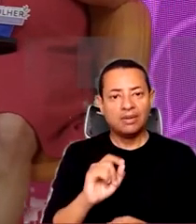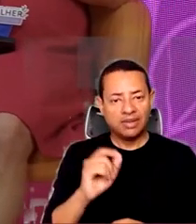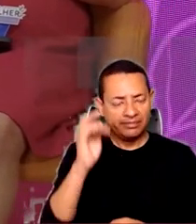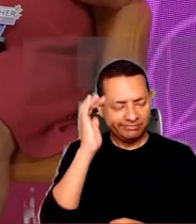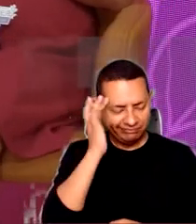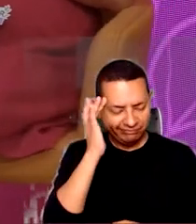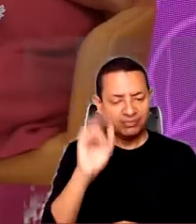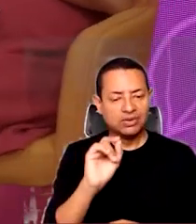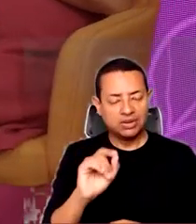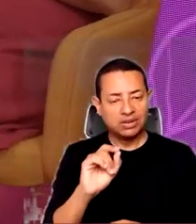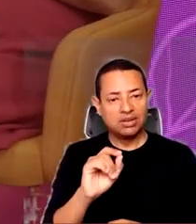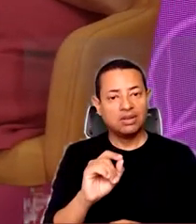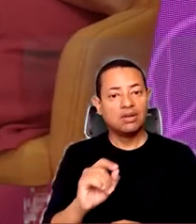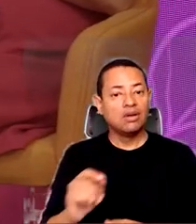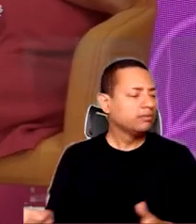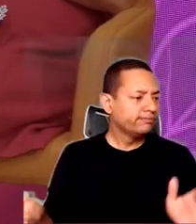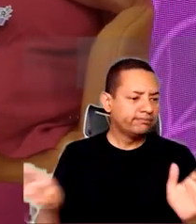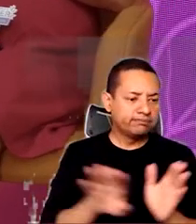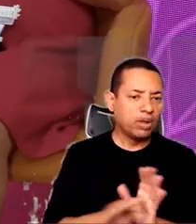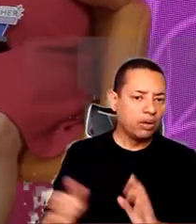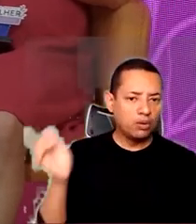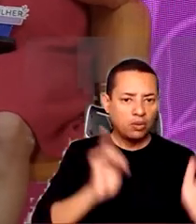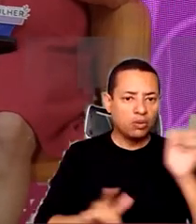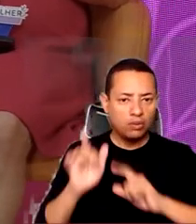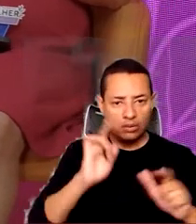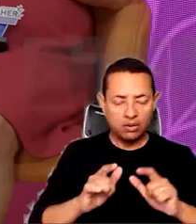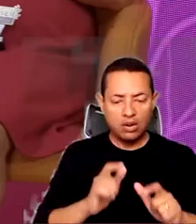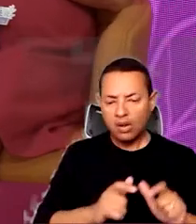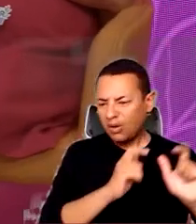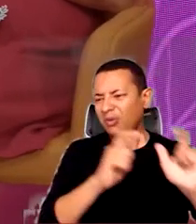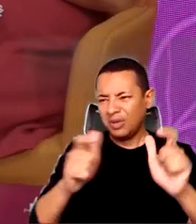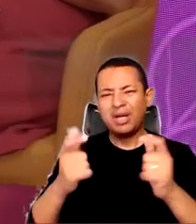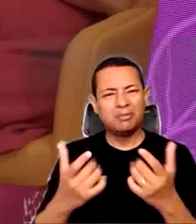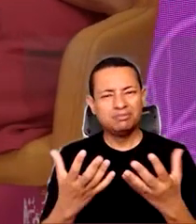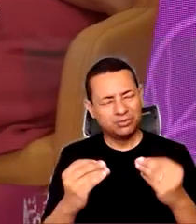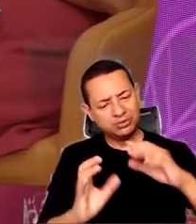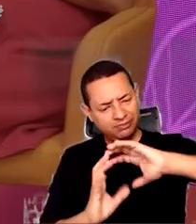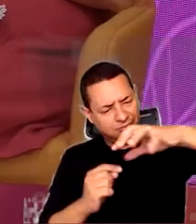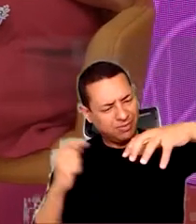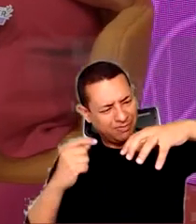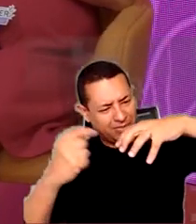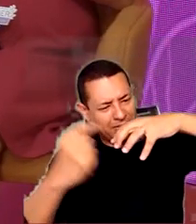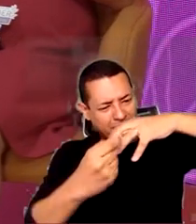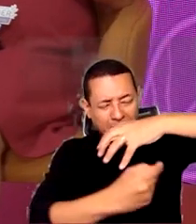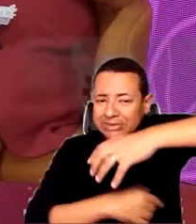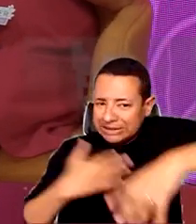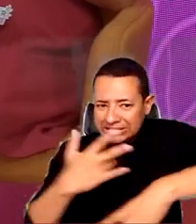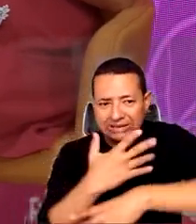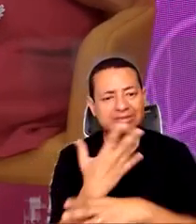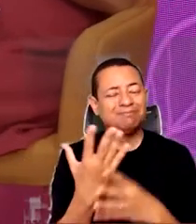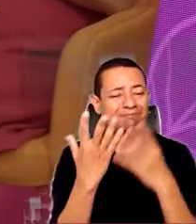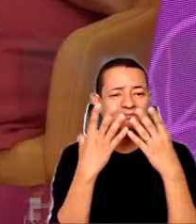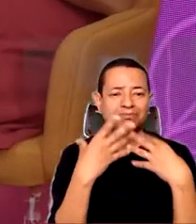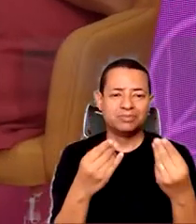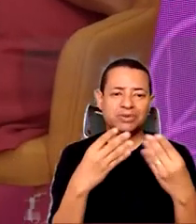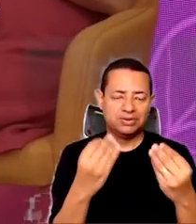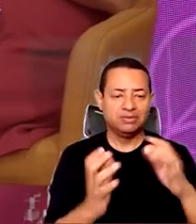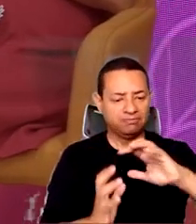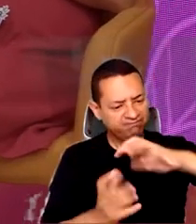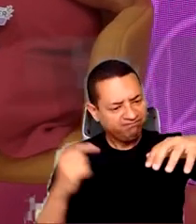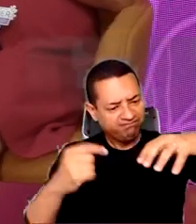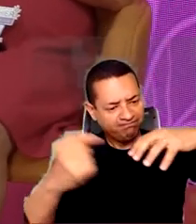aonde a gente chegou de estar em muitos lugares no mundo né mas muitas cidades no mundo